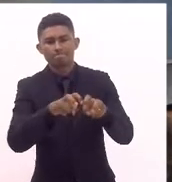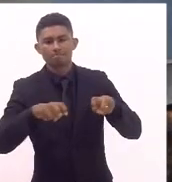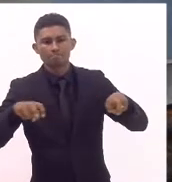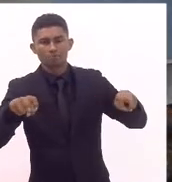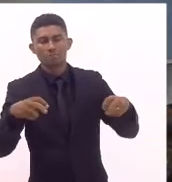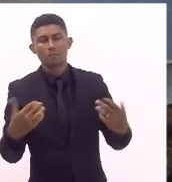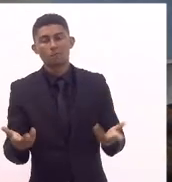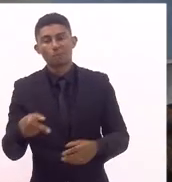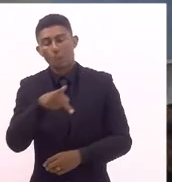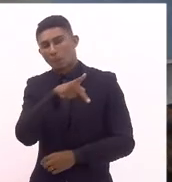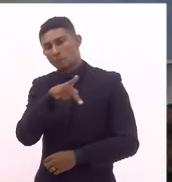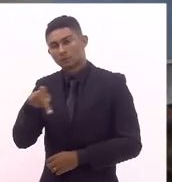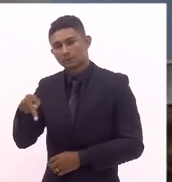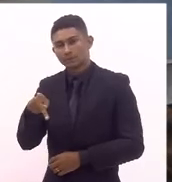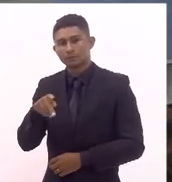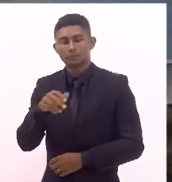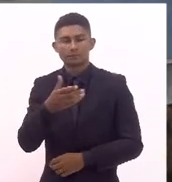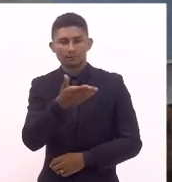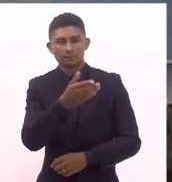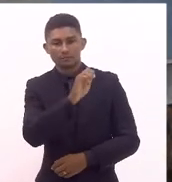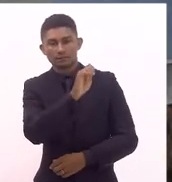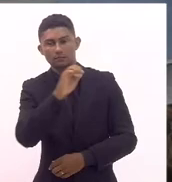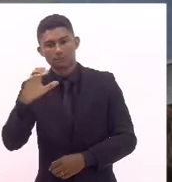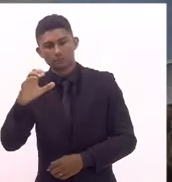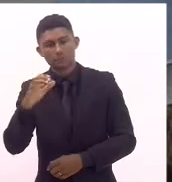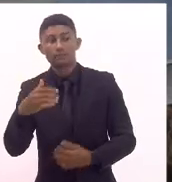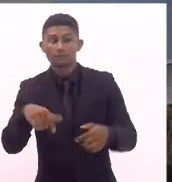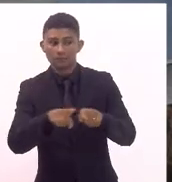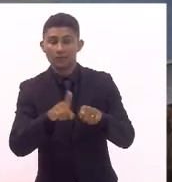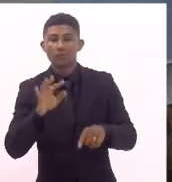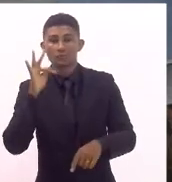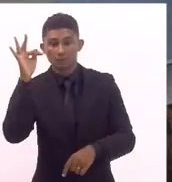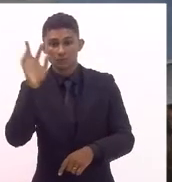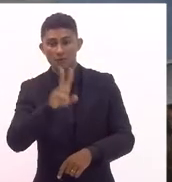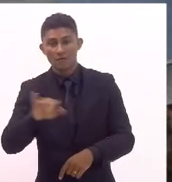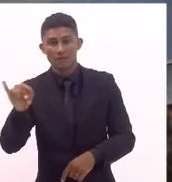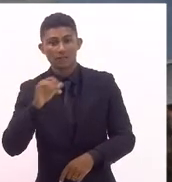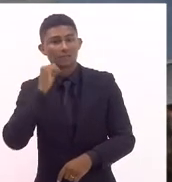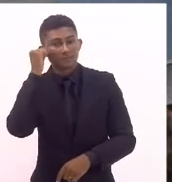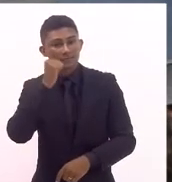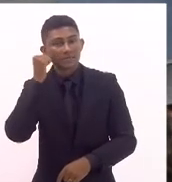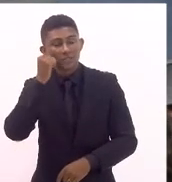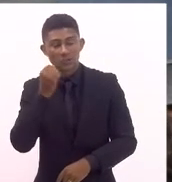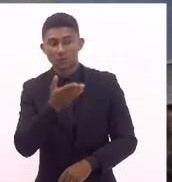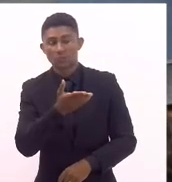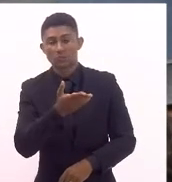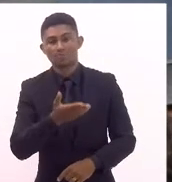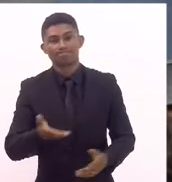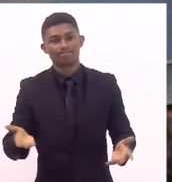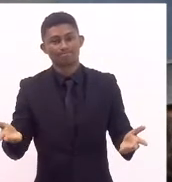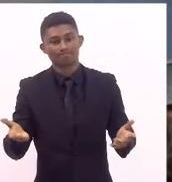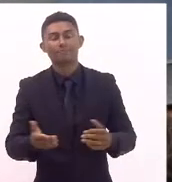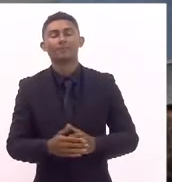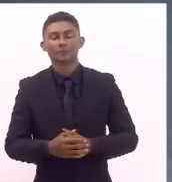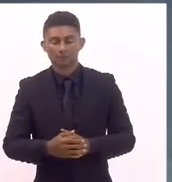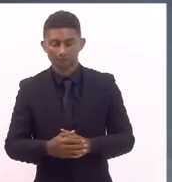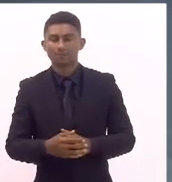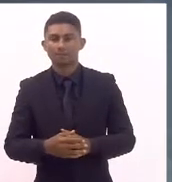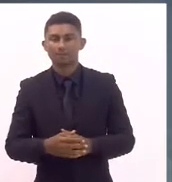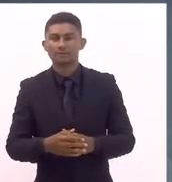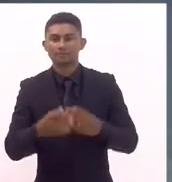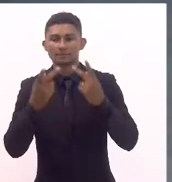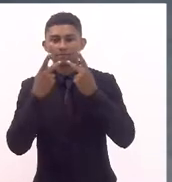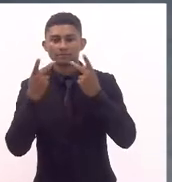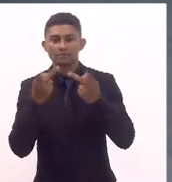nome do nosso Presidente nosso querido André e futuro Senador viu a registrar